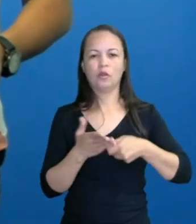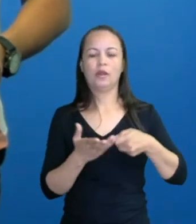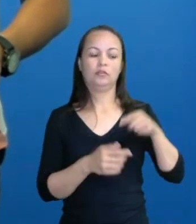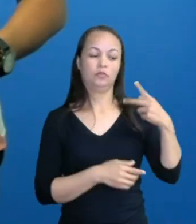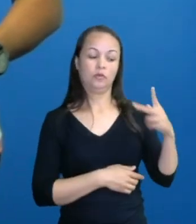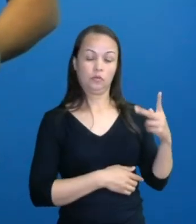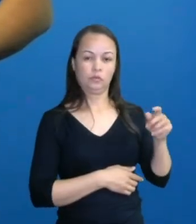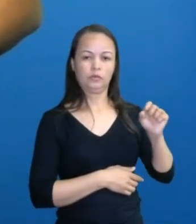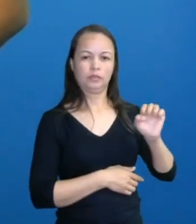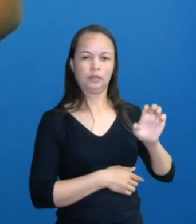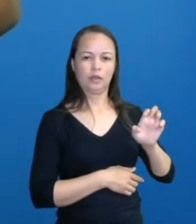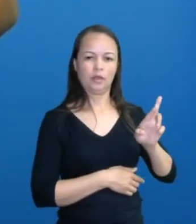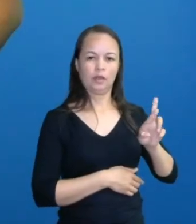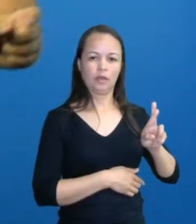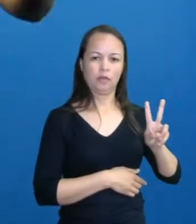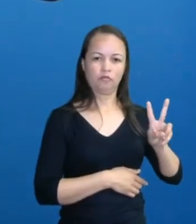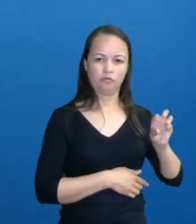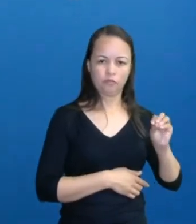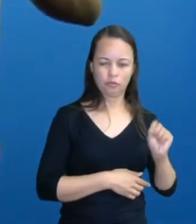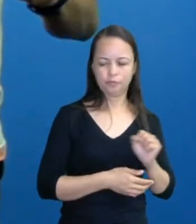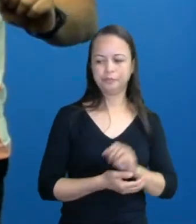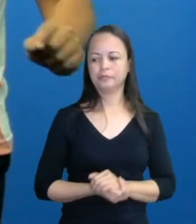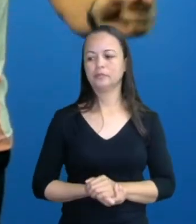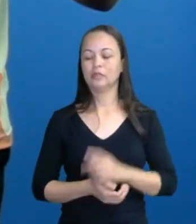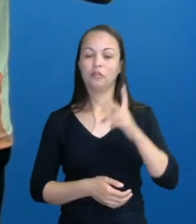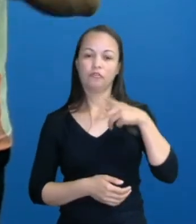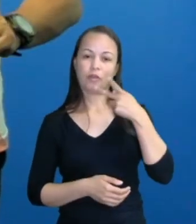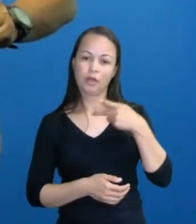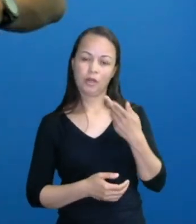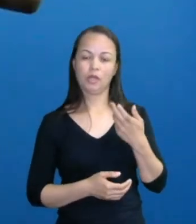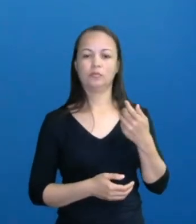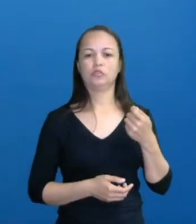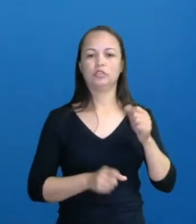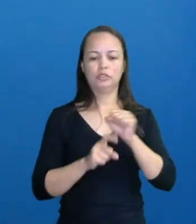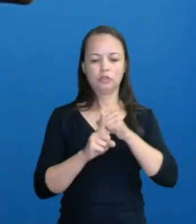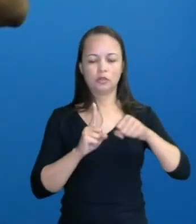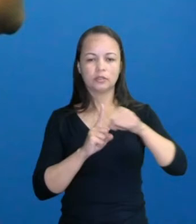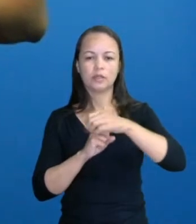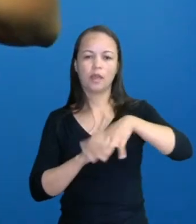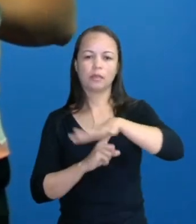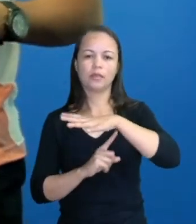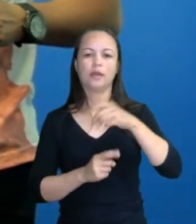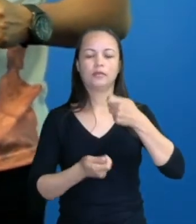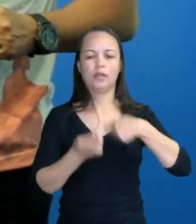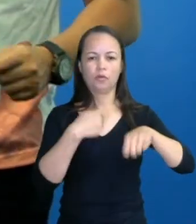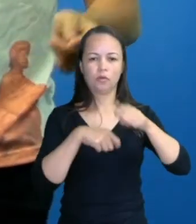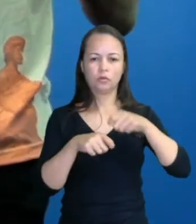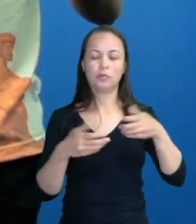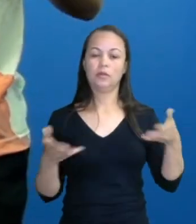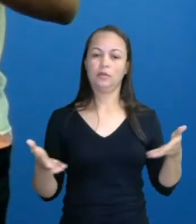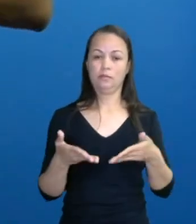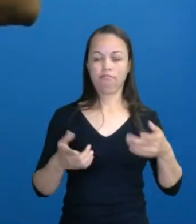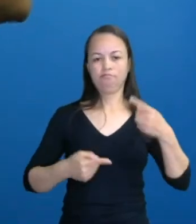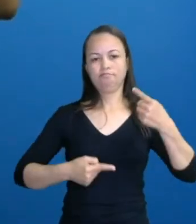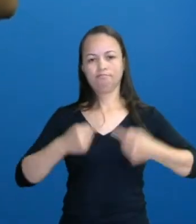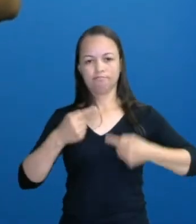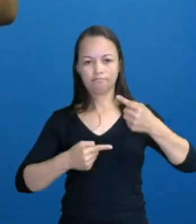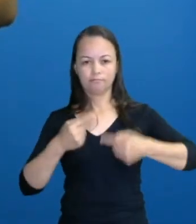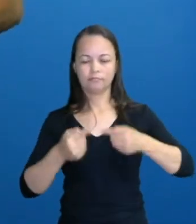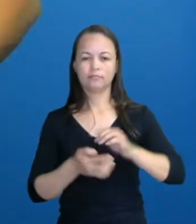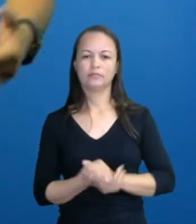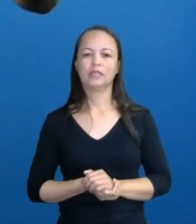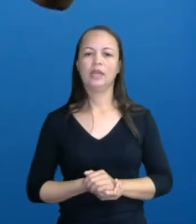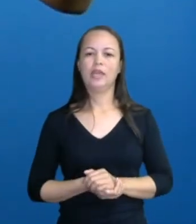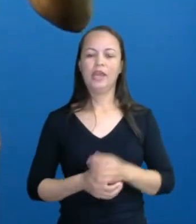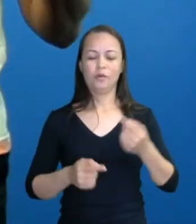servos. Bem, falamos de sociedade, de economia e agora da política, que era uma